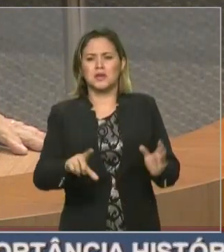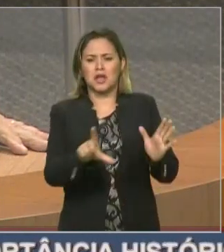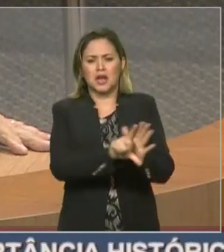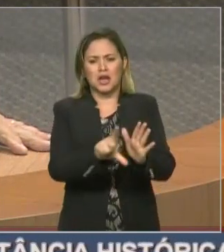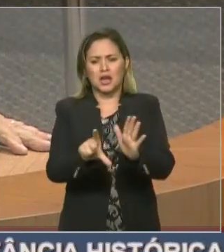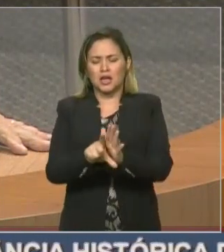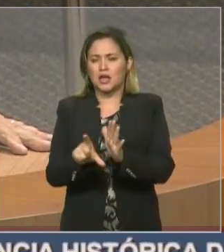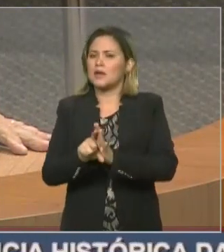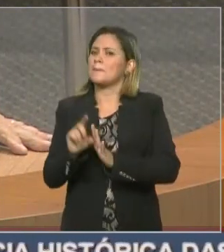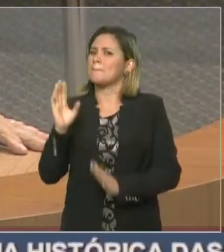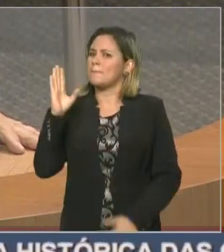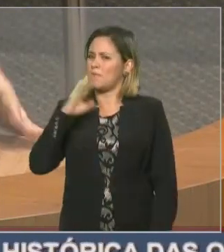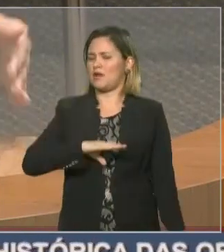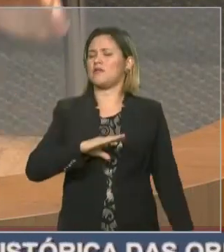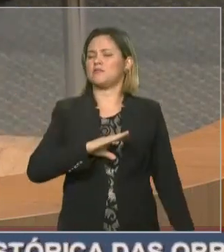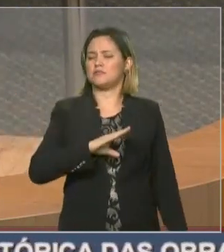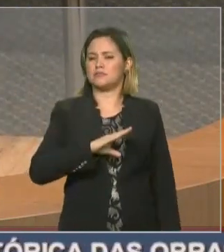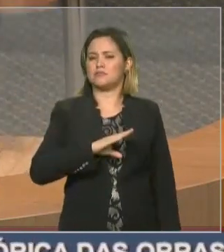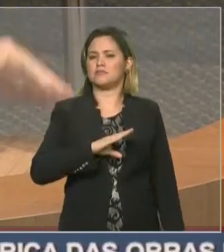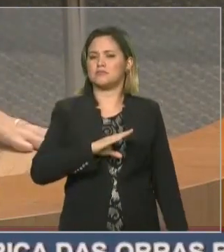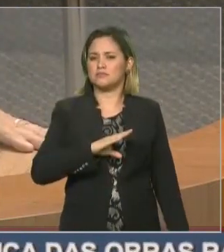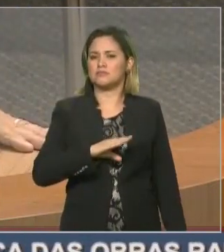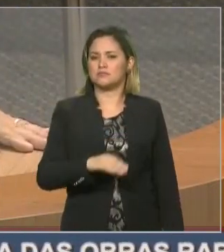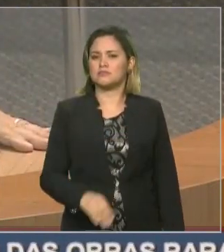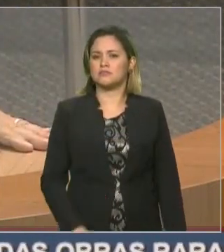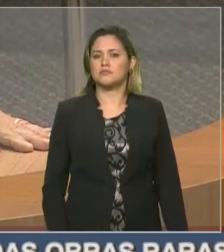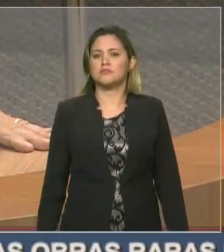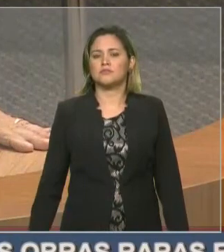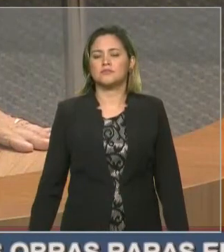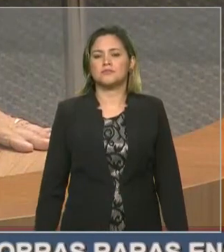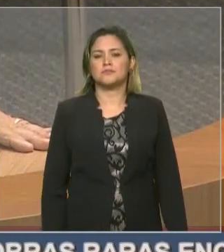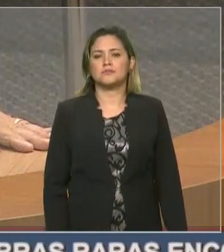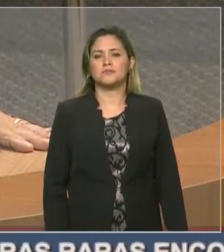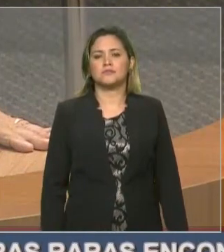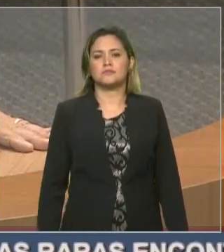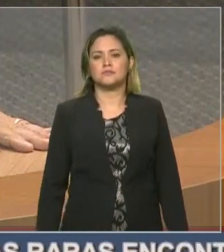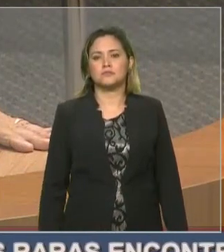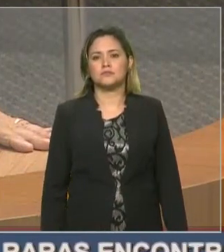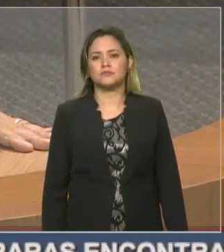E nesse período que volta de 22 a 23,